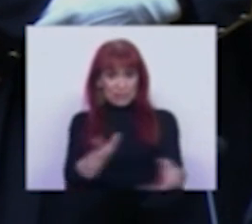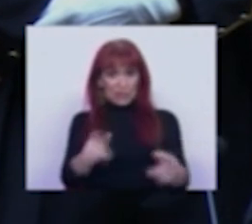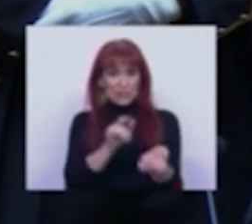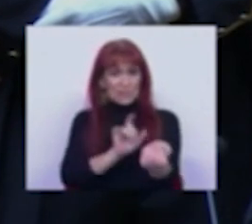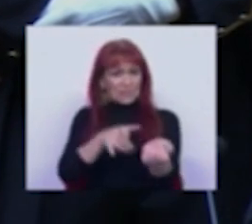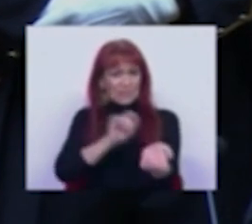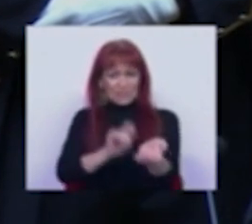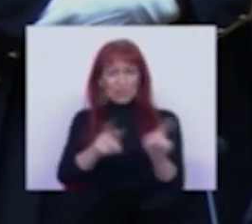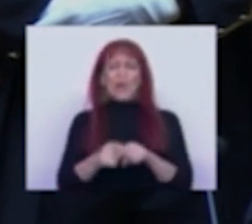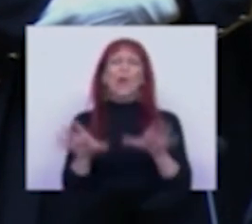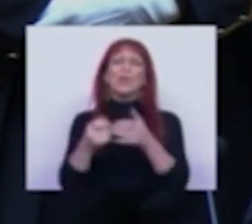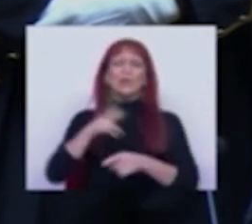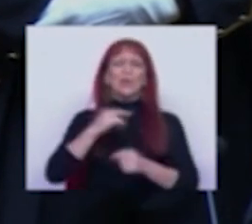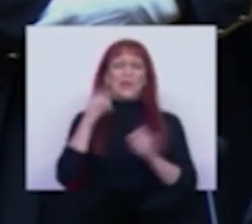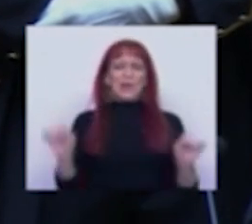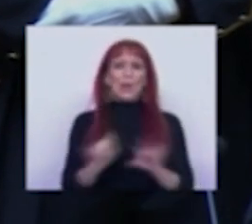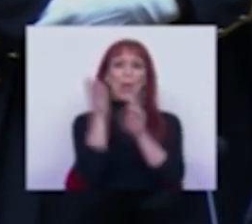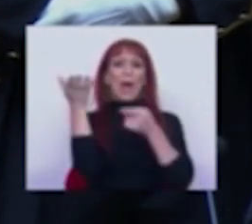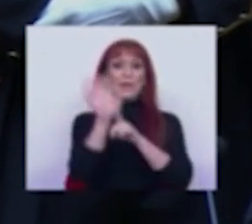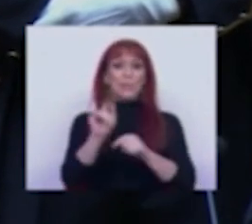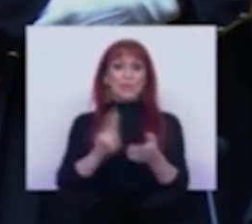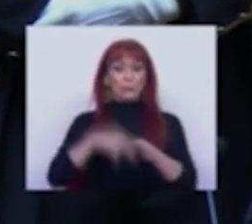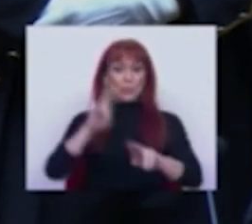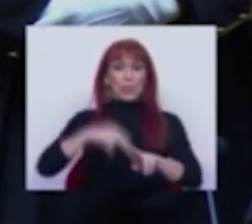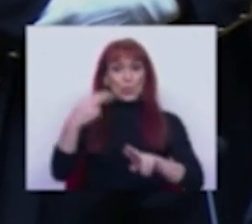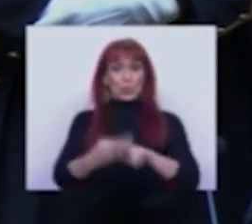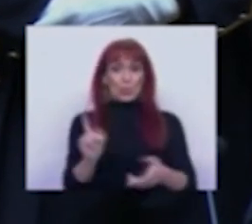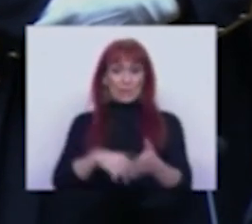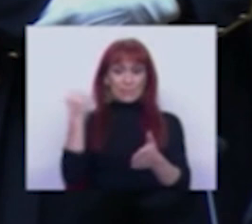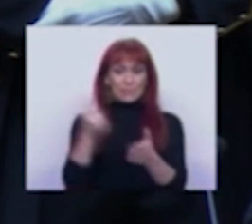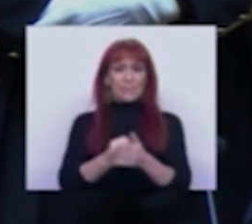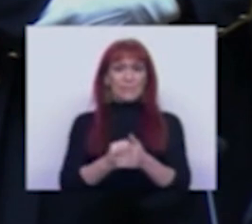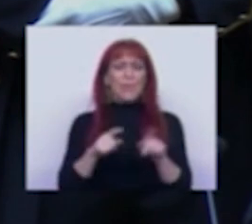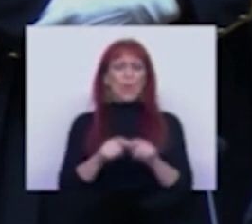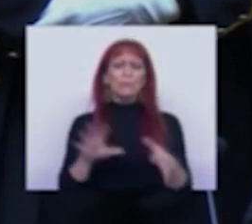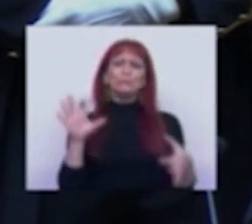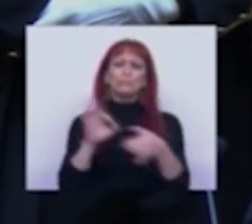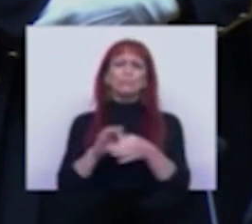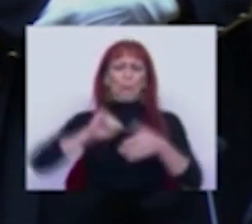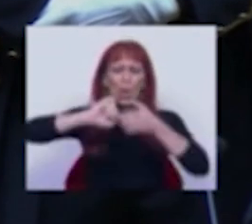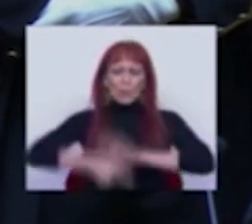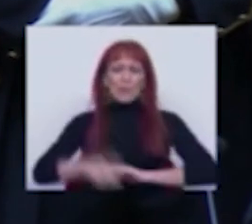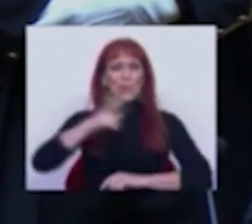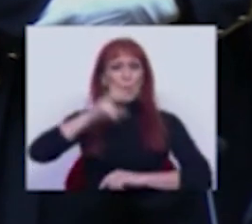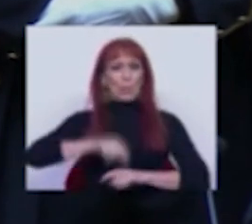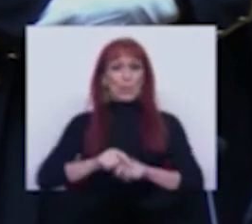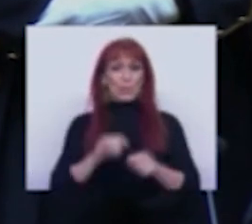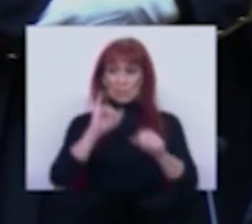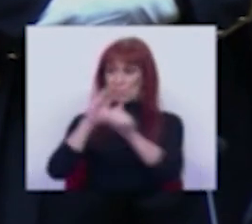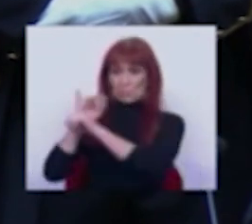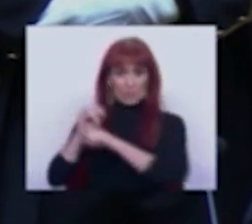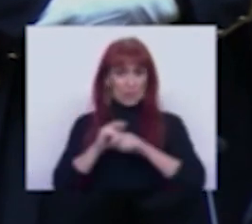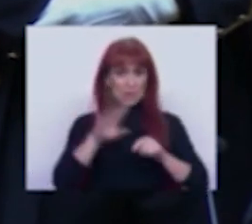comunidades portuguesas são um exemplo claro de dupla vinculação harmoniosa, de uma banda ligação profunda a Portugal e às